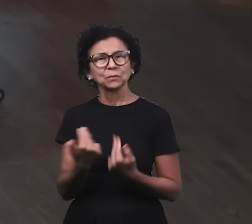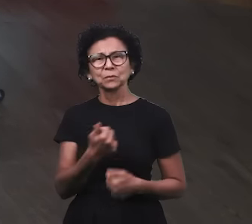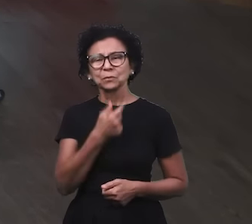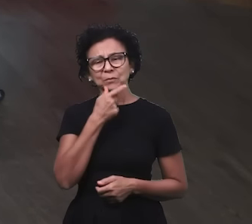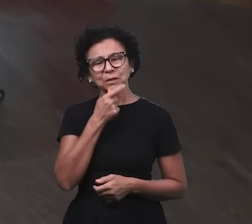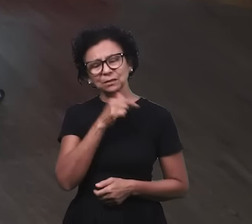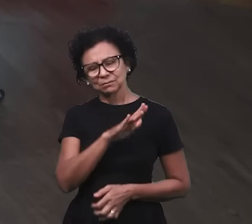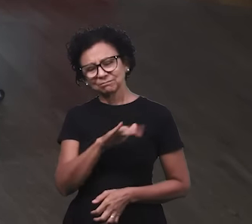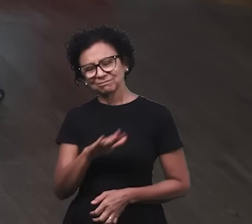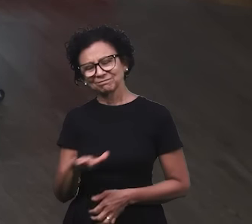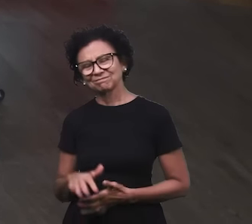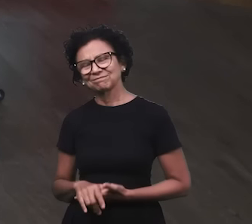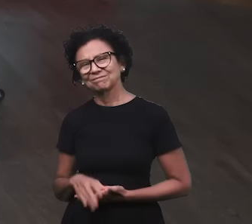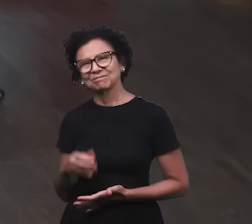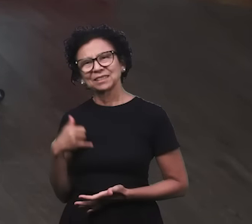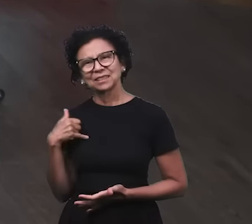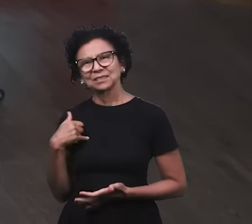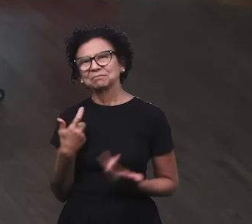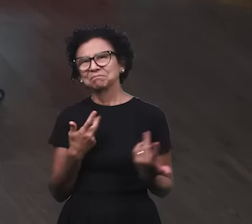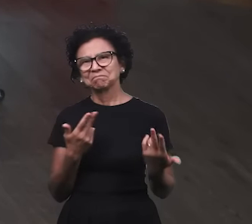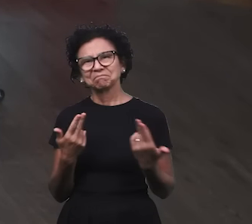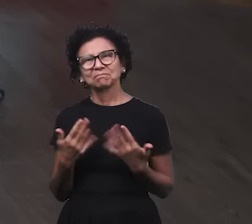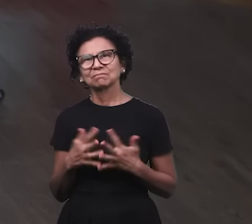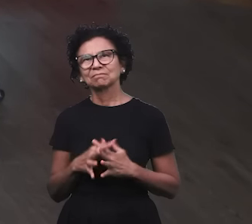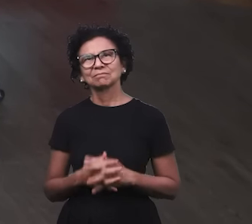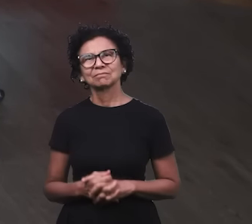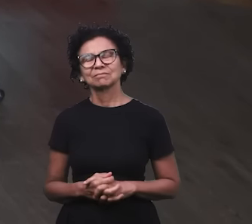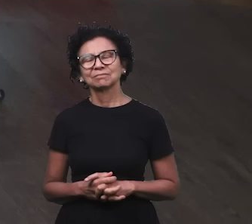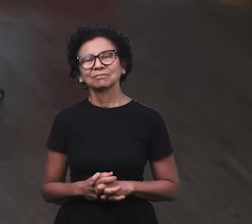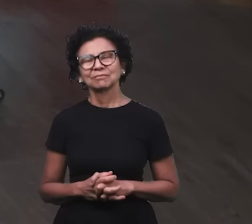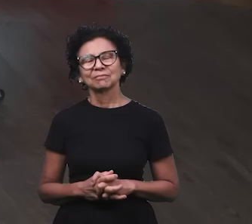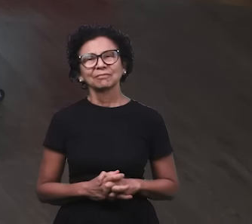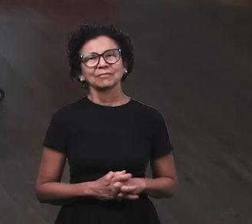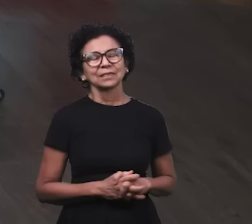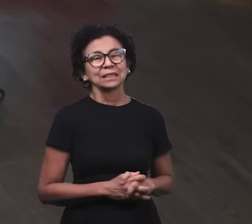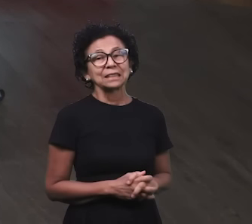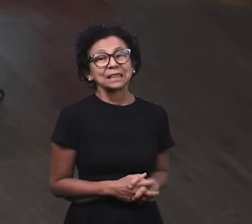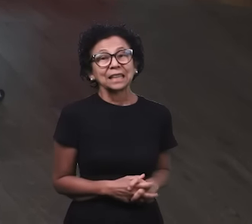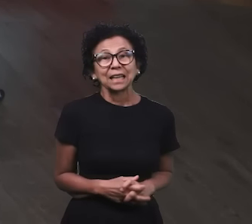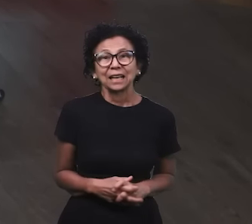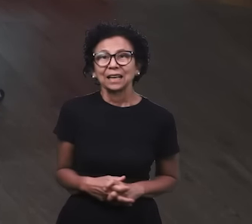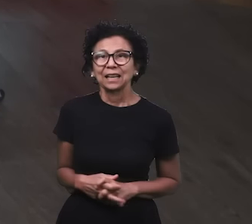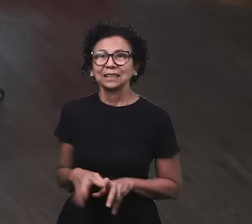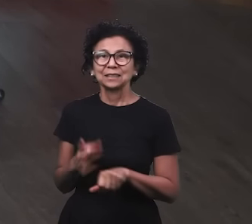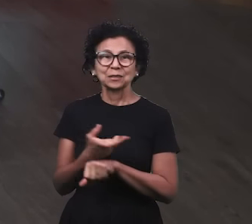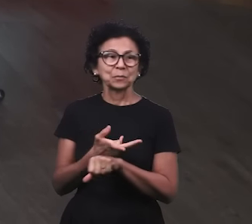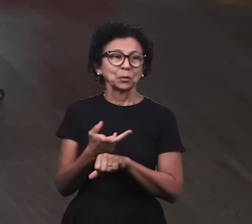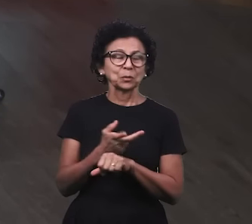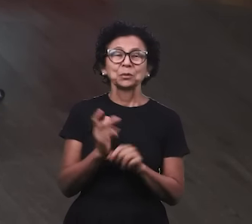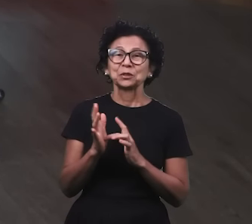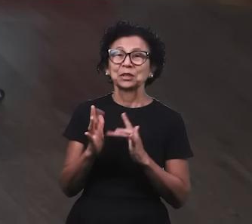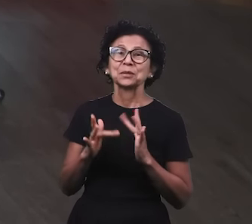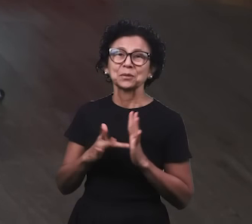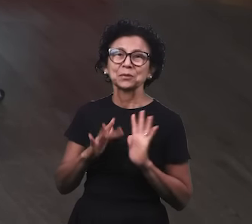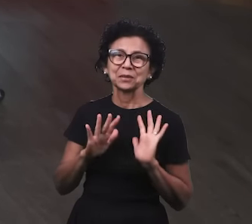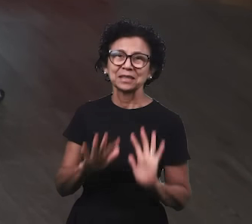qualquer, não é? Interessante é que quando encontram Jesus, ele